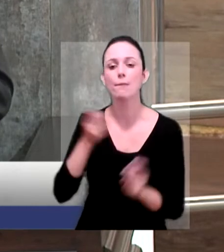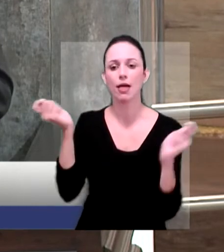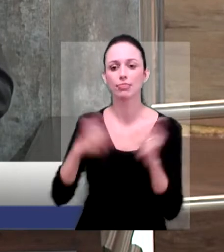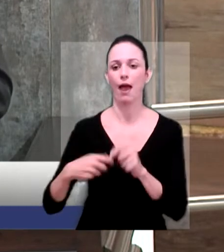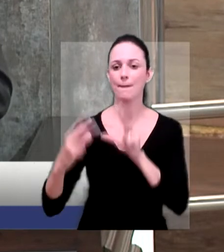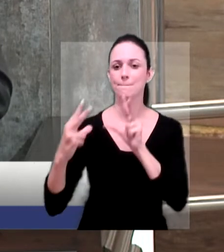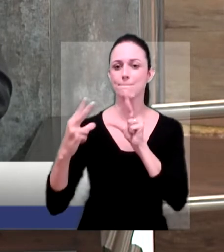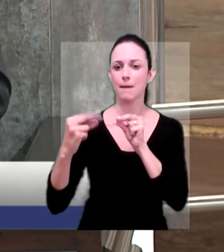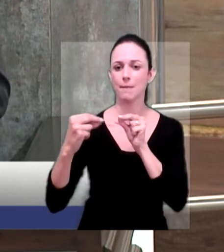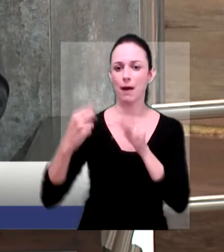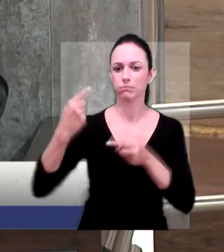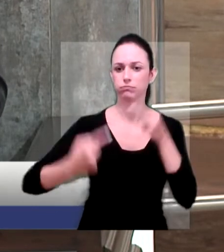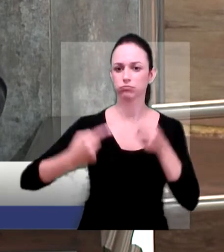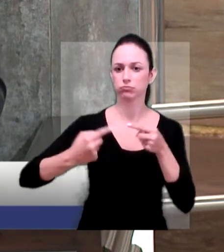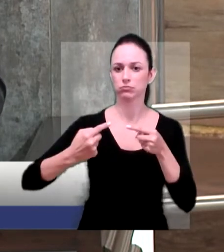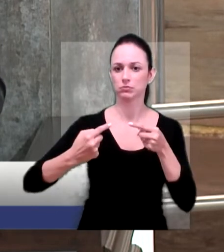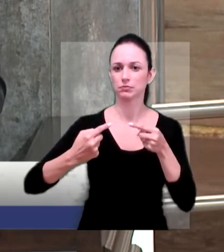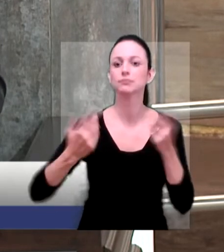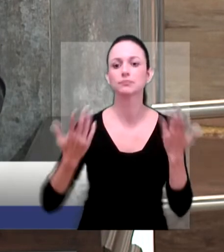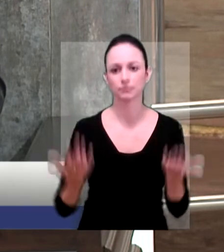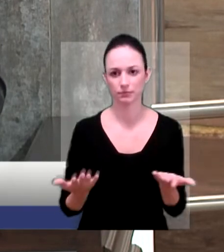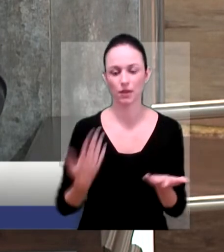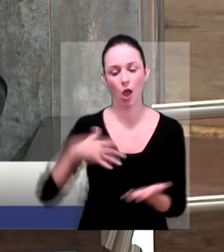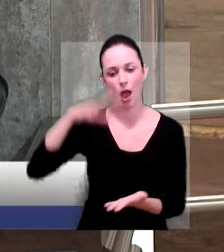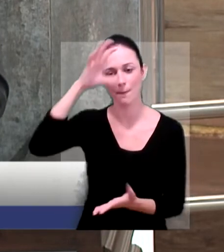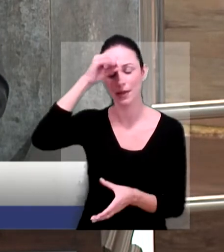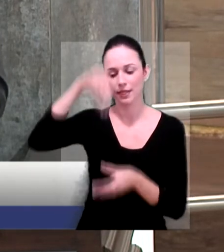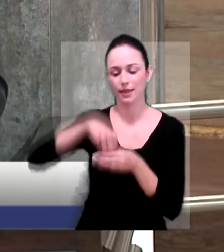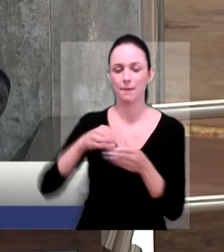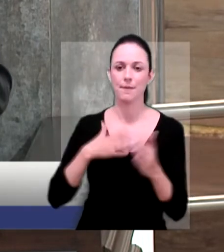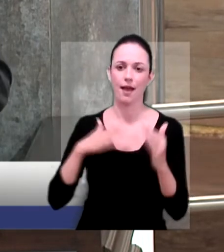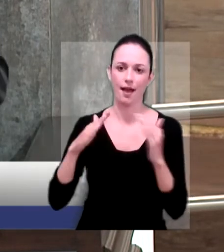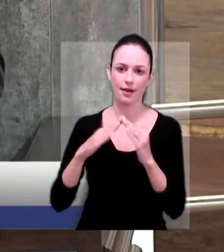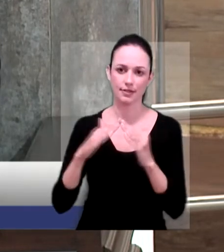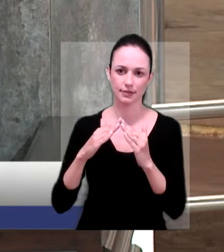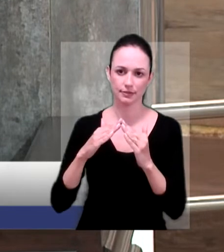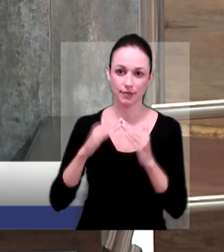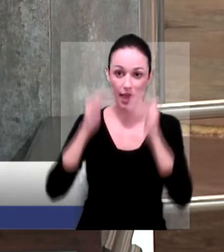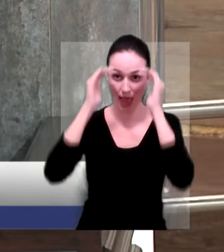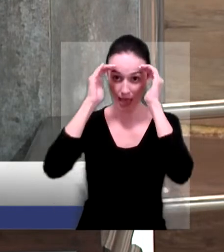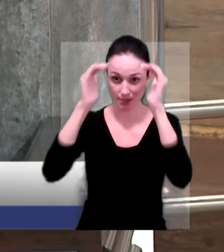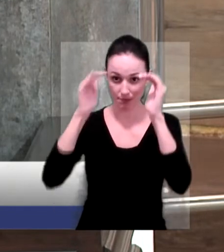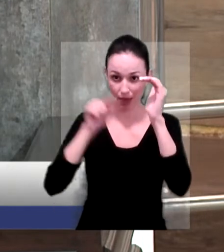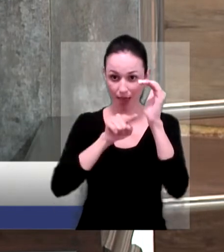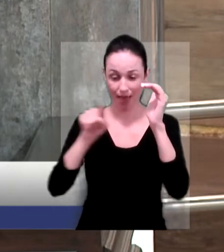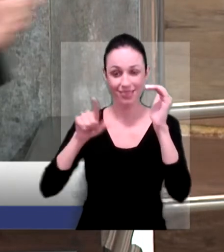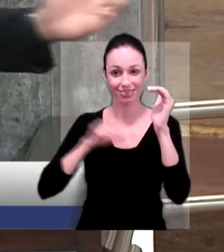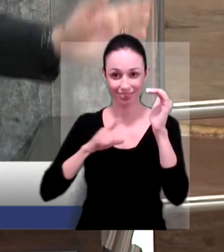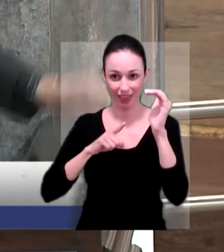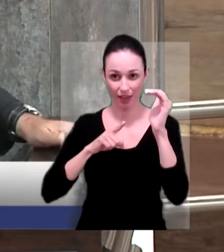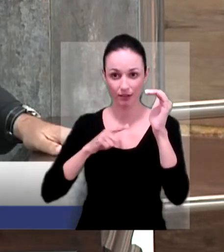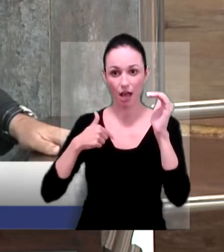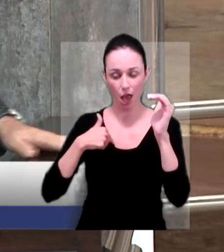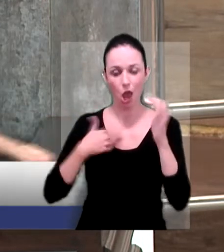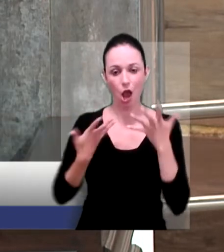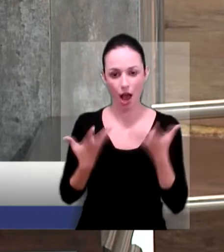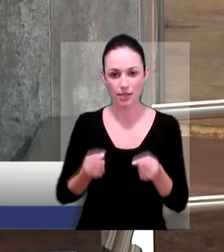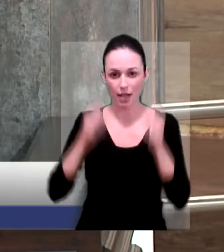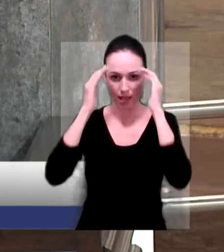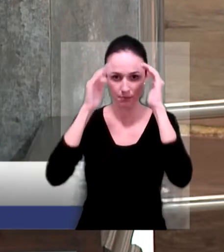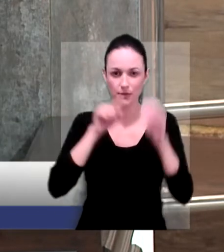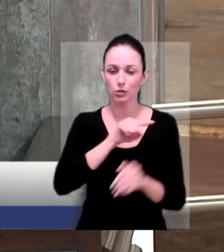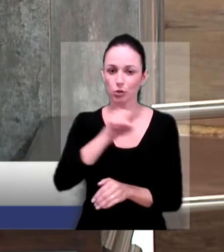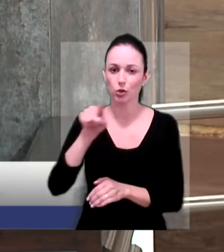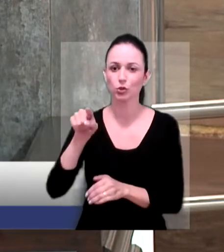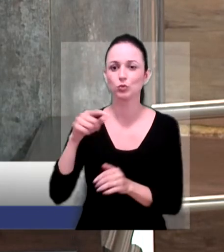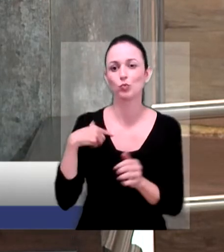esse é o papel que eu aprendi dentro da minha casa. Respeito é para quem tem. Estarei aqui pronto para respeitar a todos os meus companheiros e parceiros.